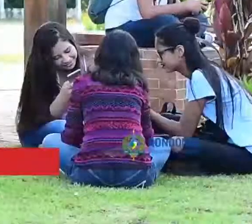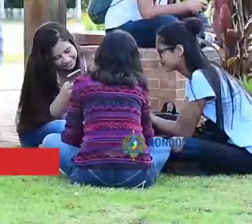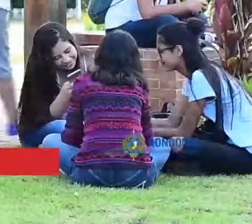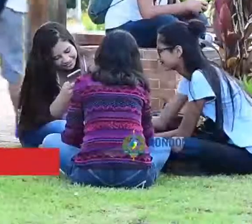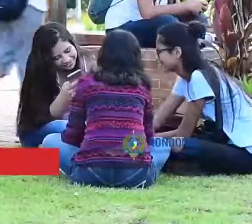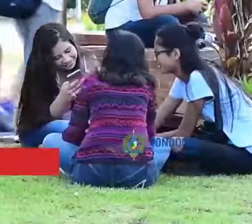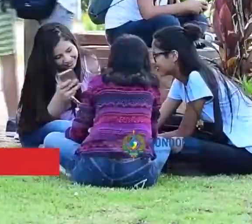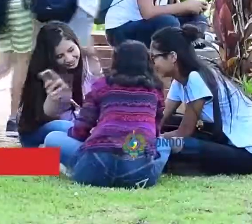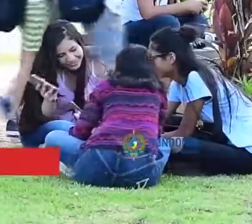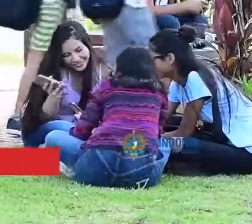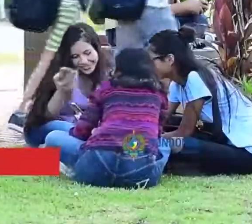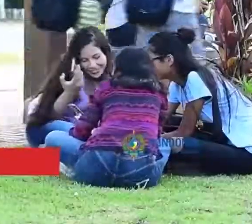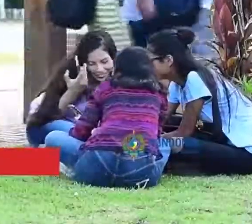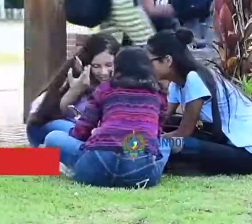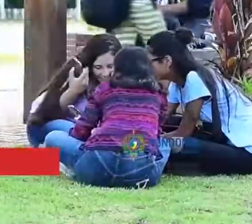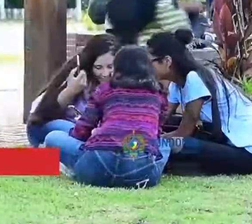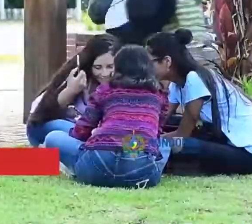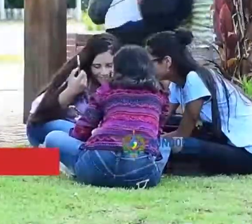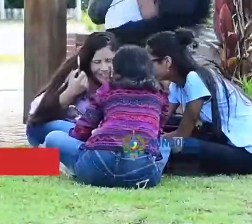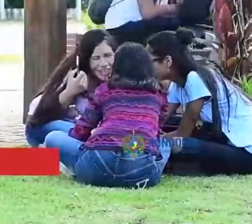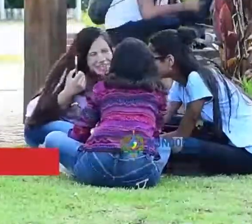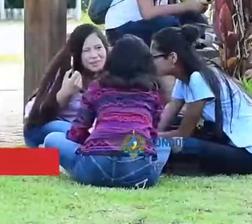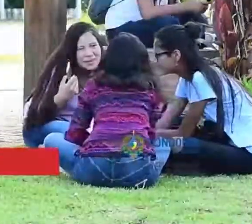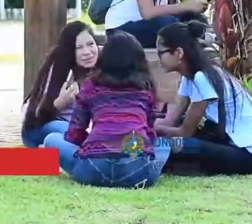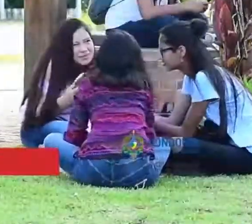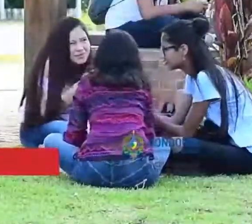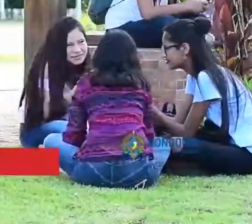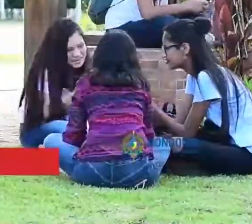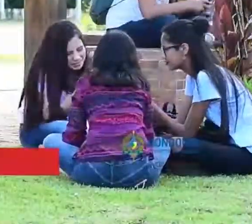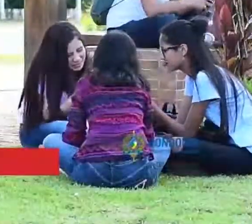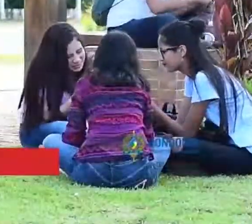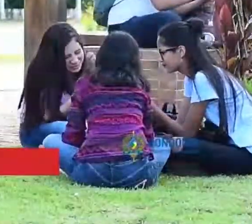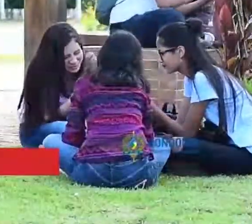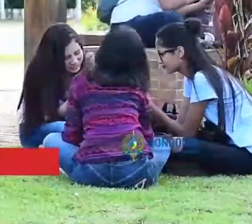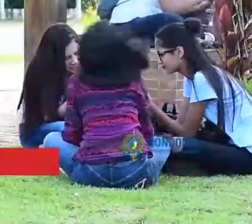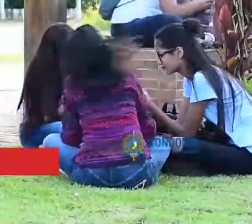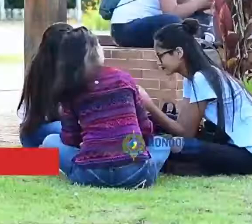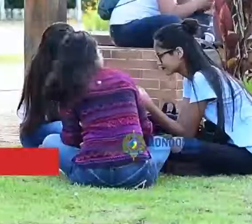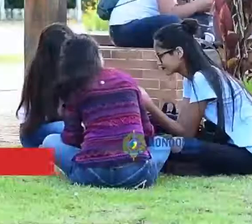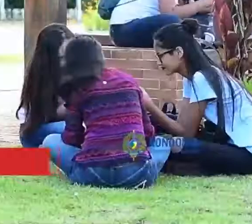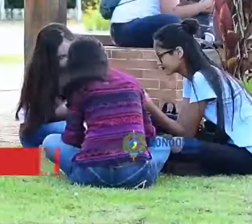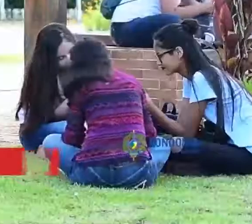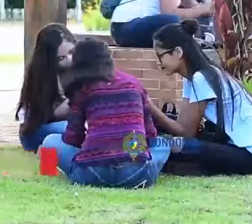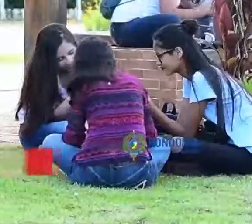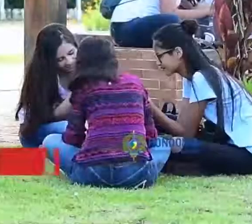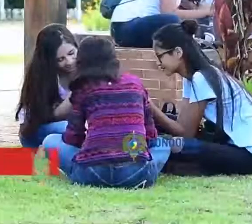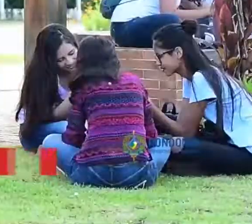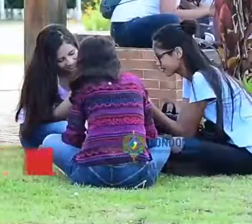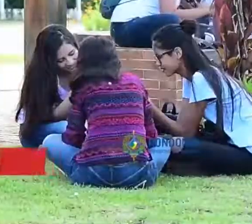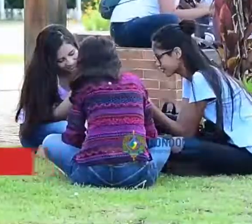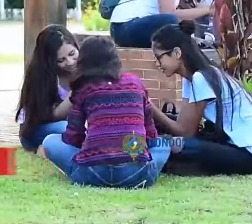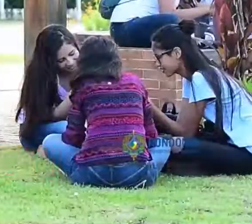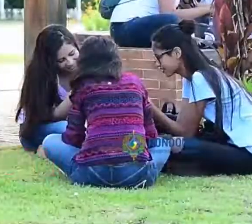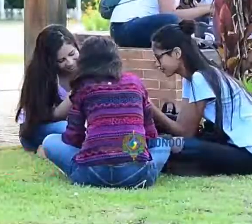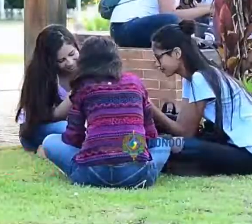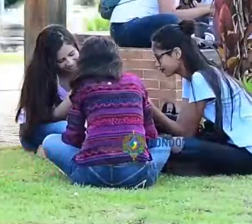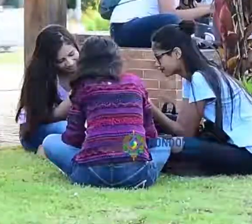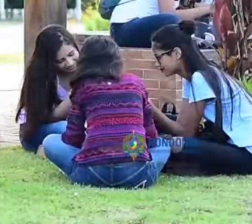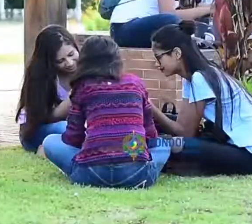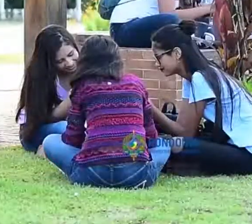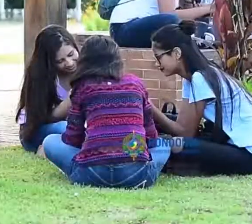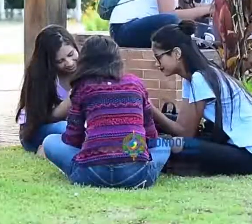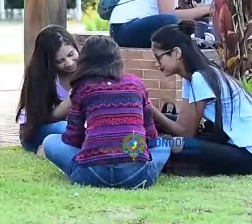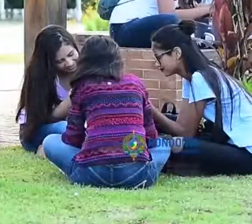bastante tempo conectado, teclando. Mas o que pouca gente sabe é que essas mensagenzinhas aparentemente inofensivas